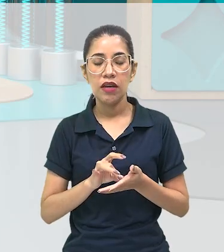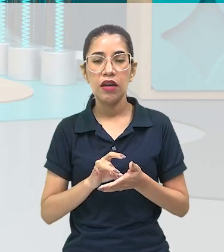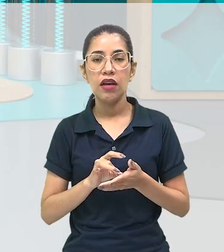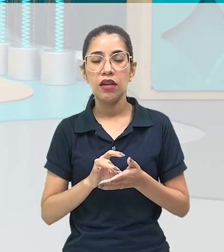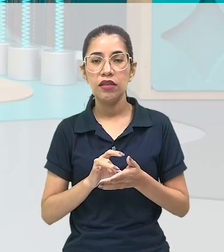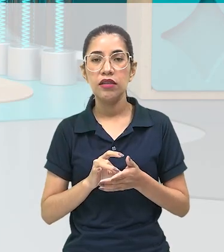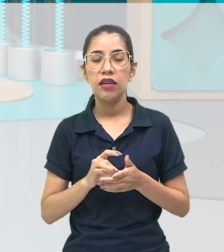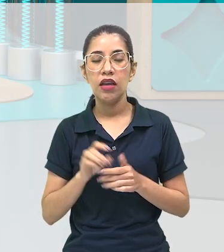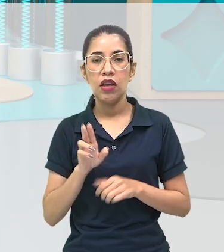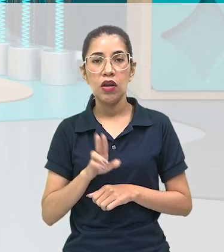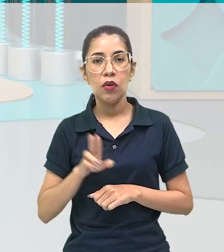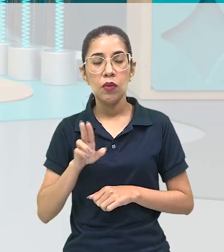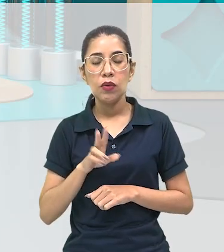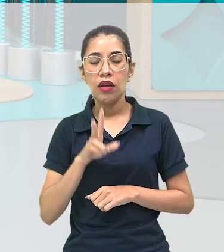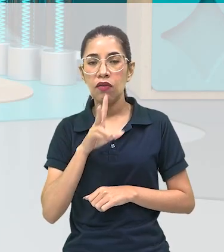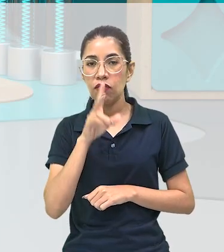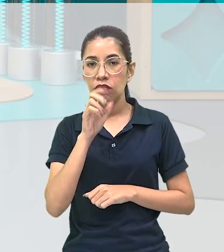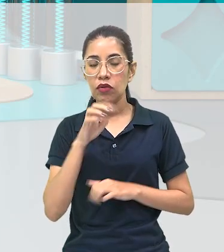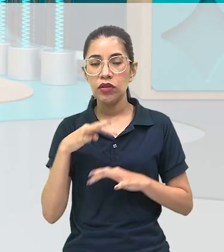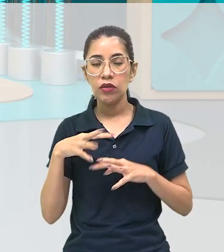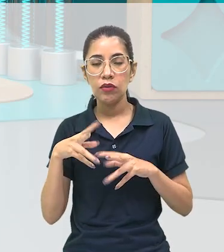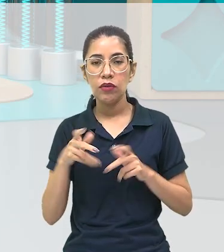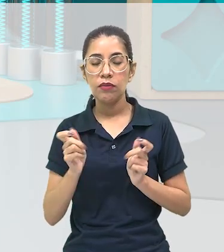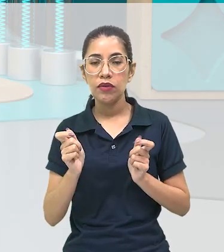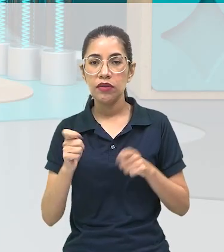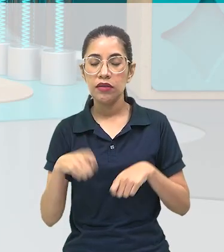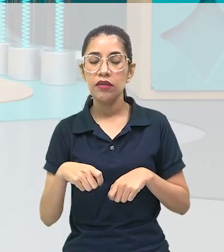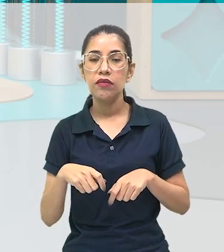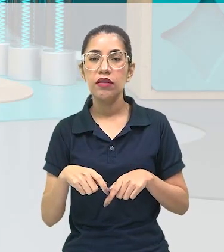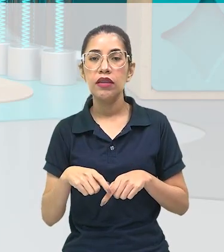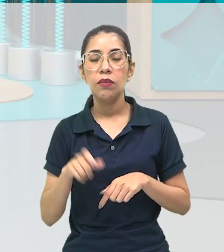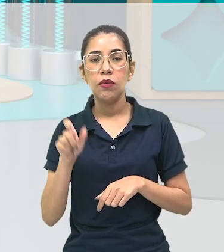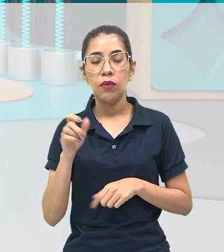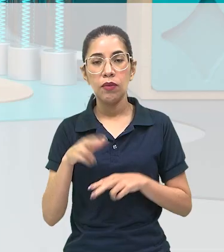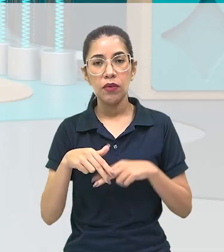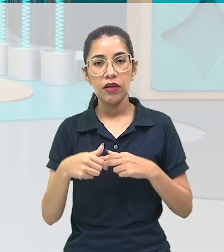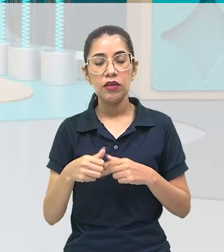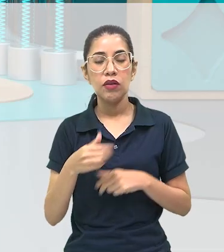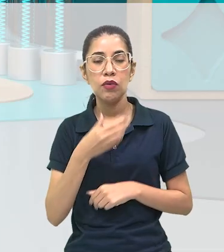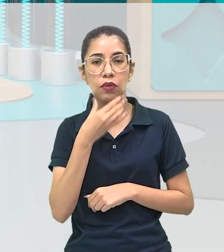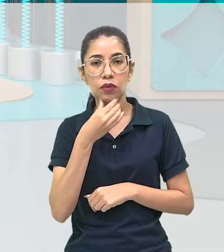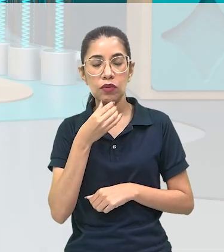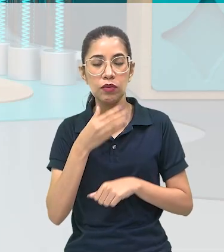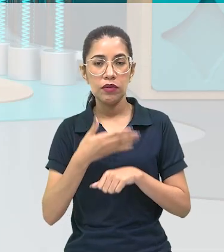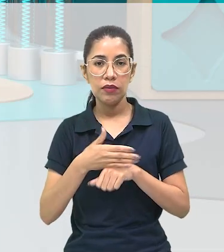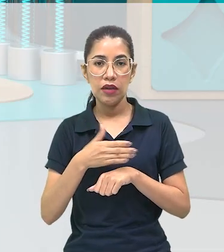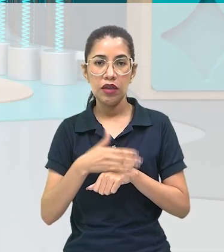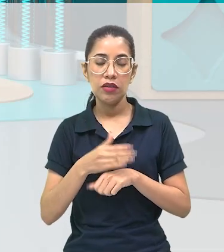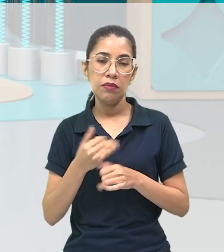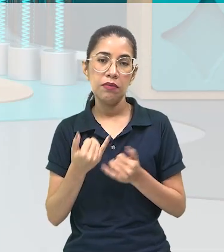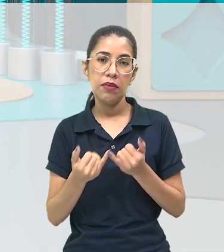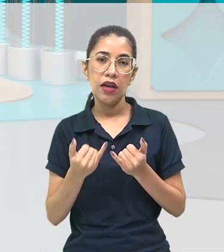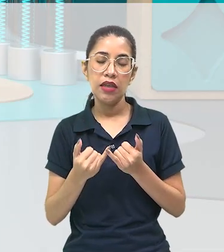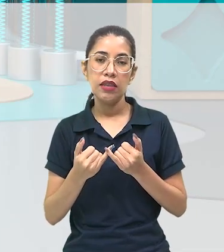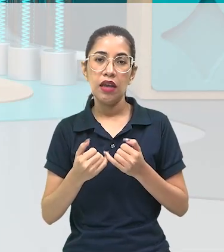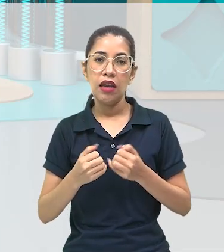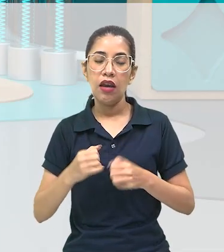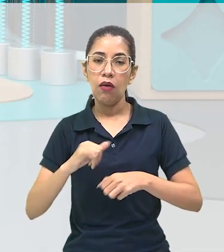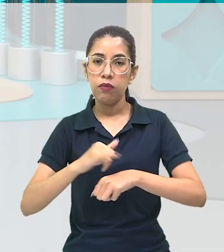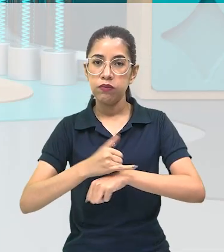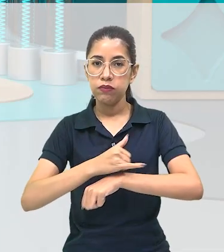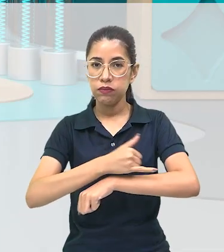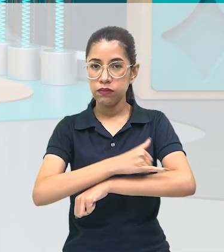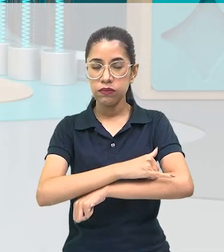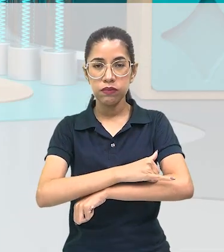é usar o máximo da força possível. Tanto que esses homens, eles parecem ser gordinhos, né?